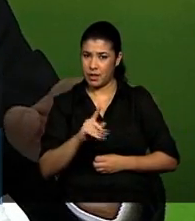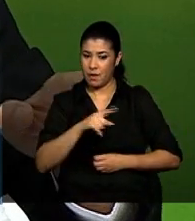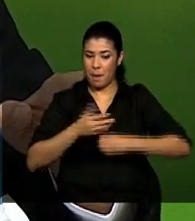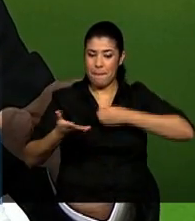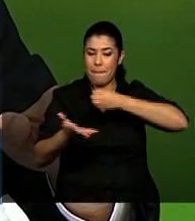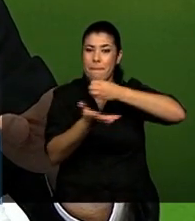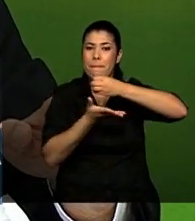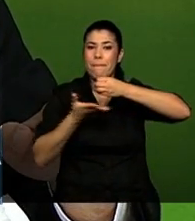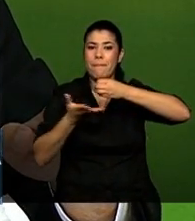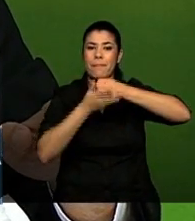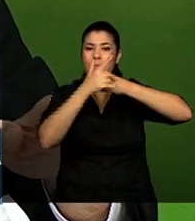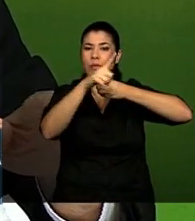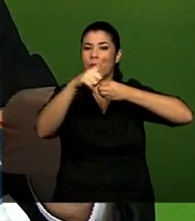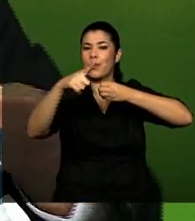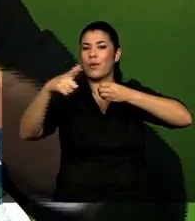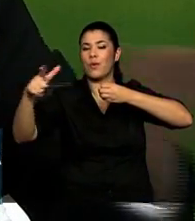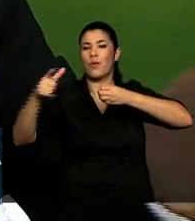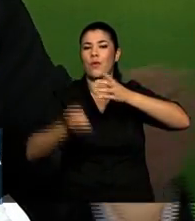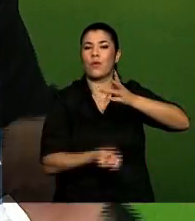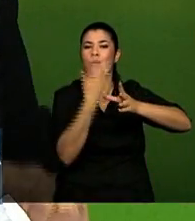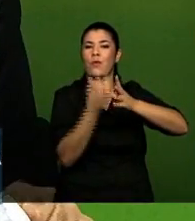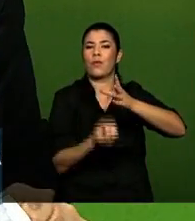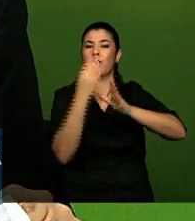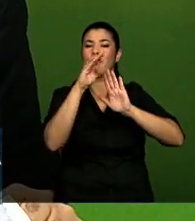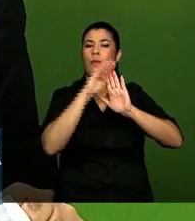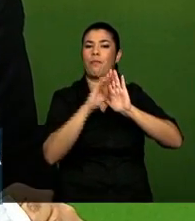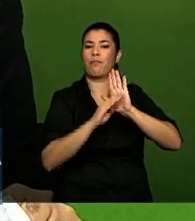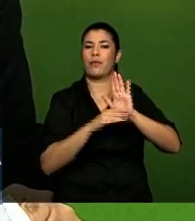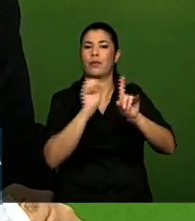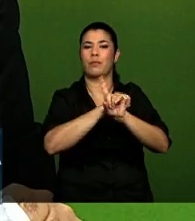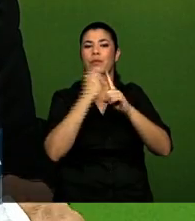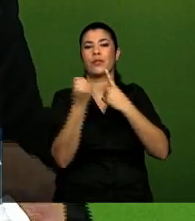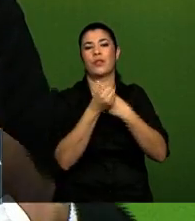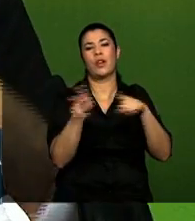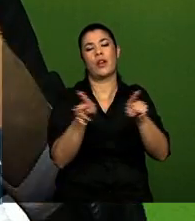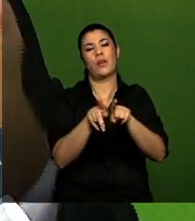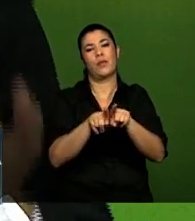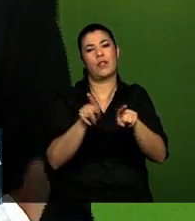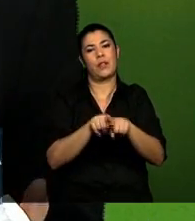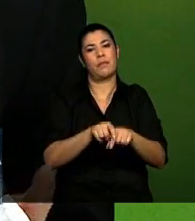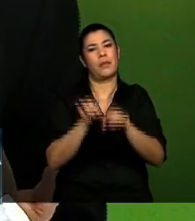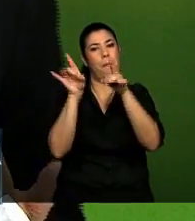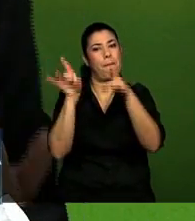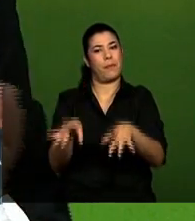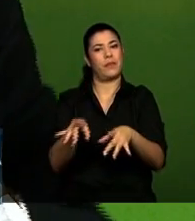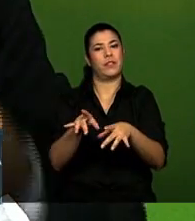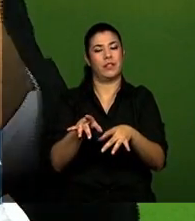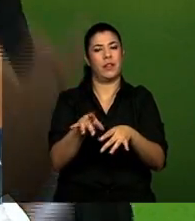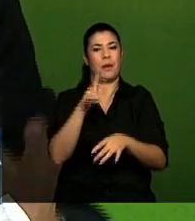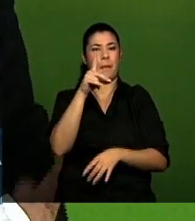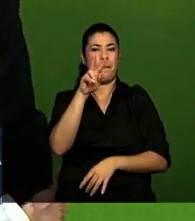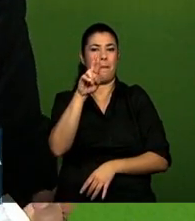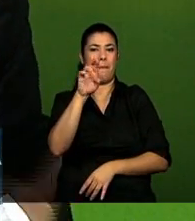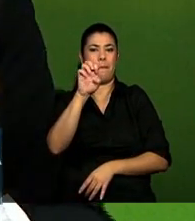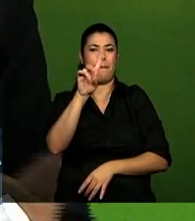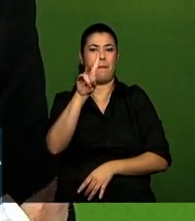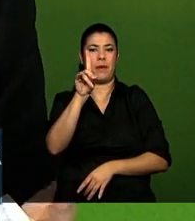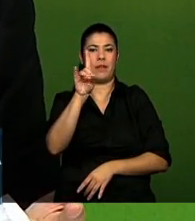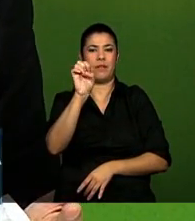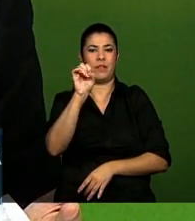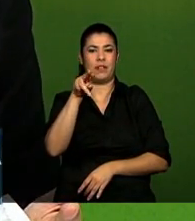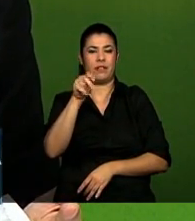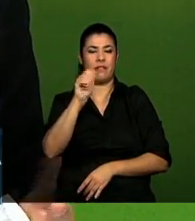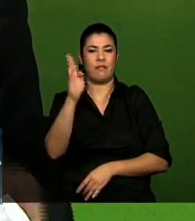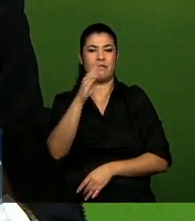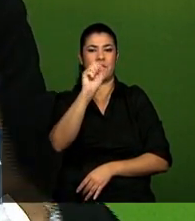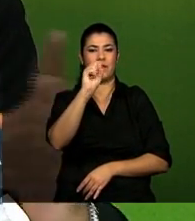todos os programas de proteção social e Previdência Social no nosso país os brasileiros e as brasileiras vivem mais o que é muito